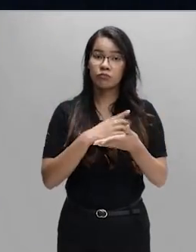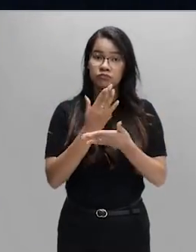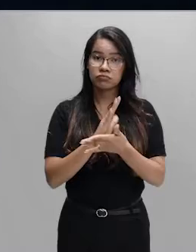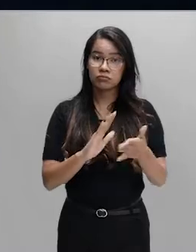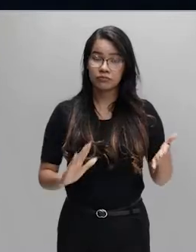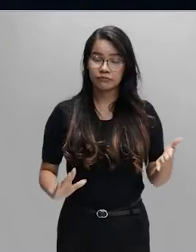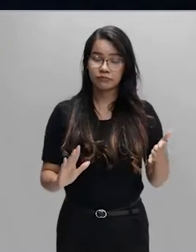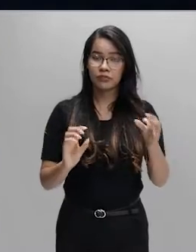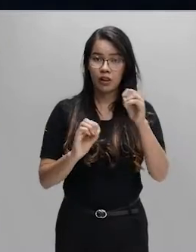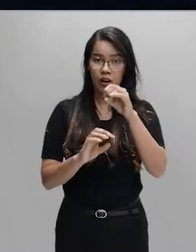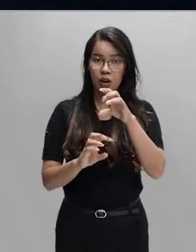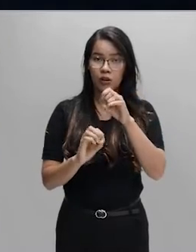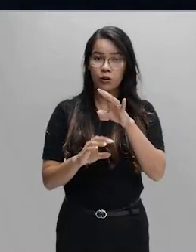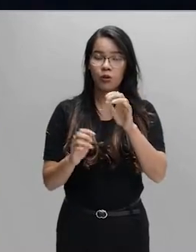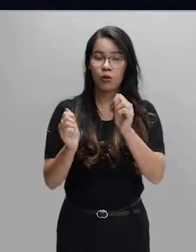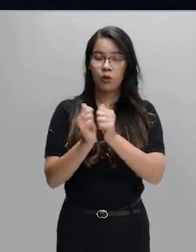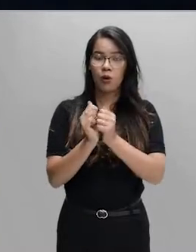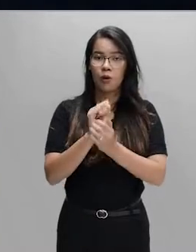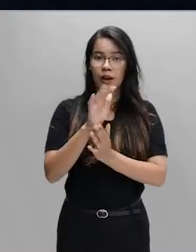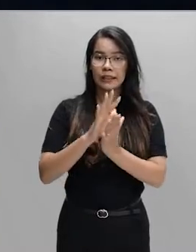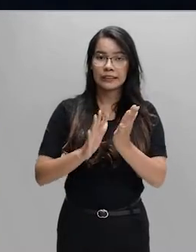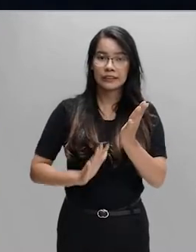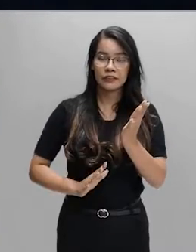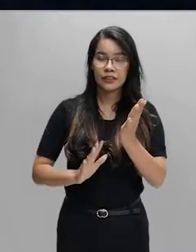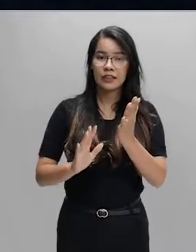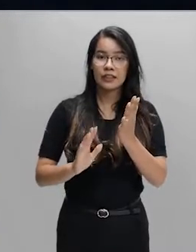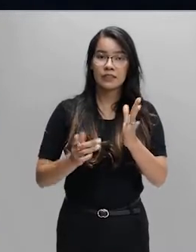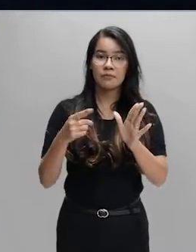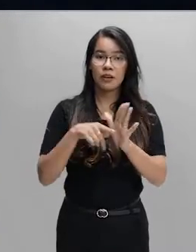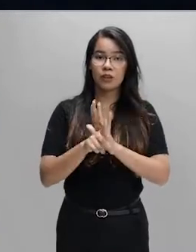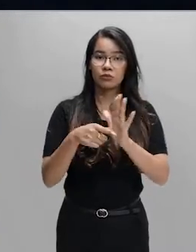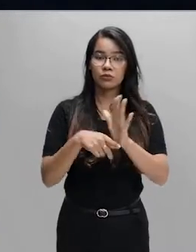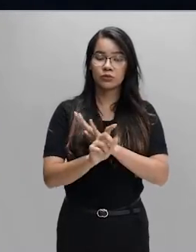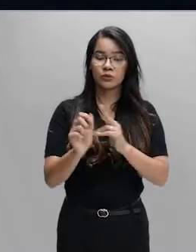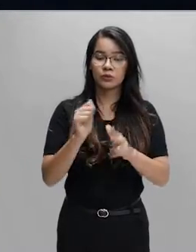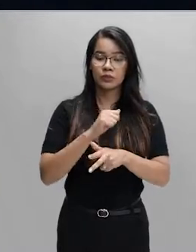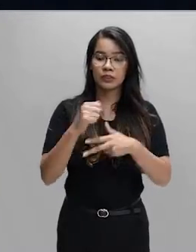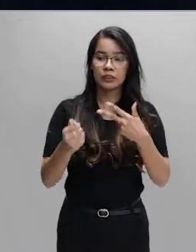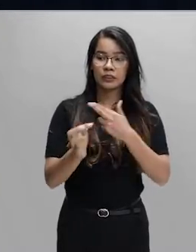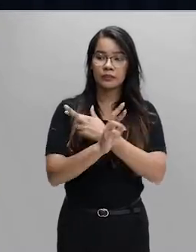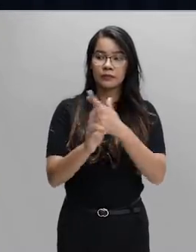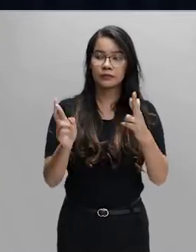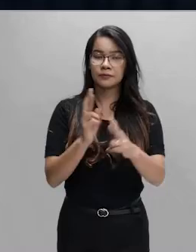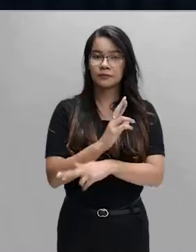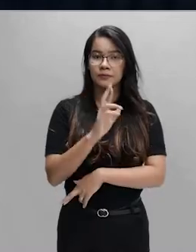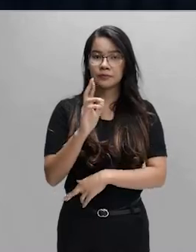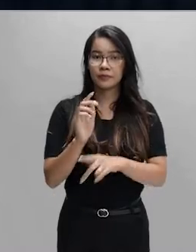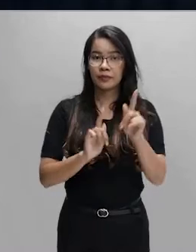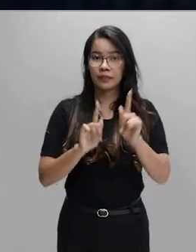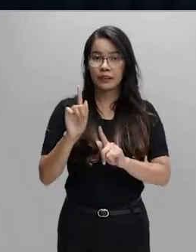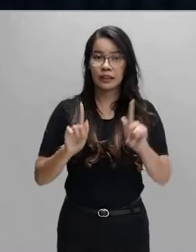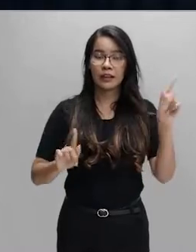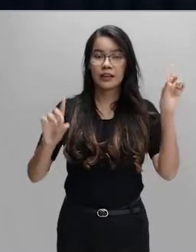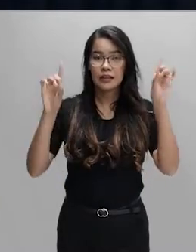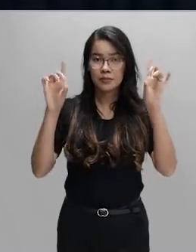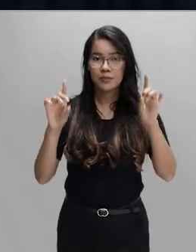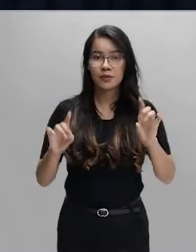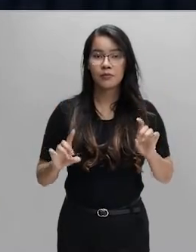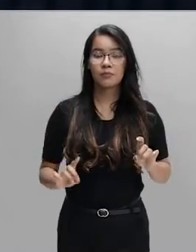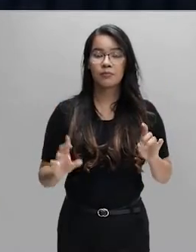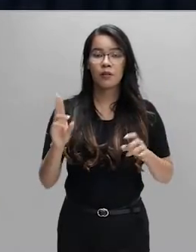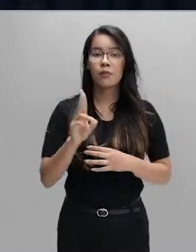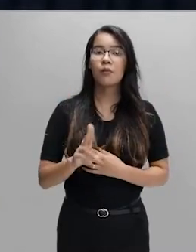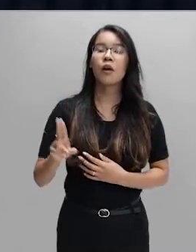a gente pode, as questões do Enem que envolvem estatística, principalmente os instrumentos que a